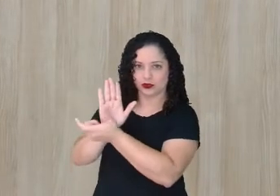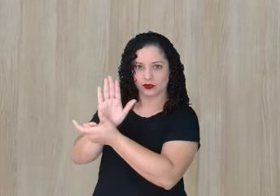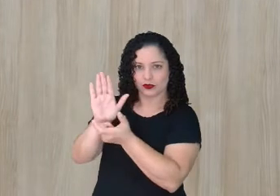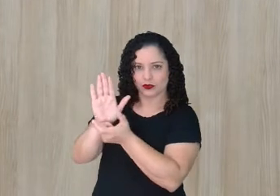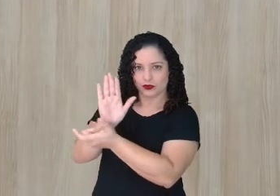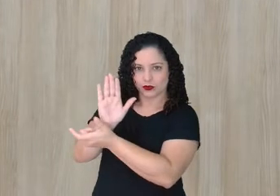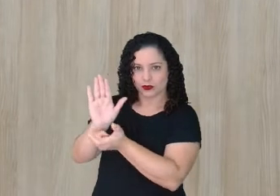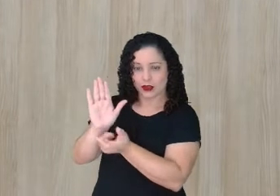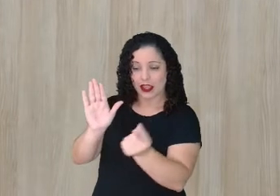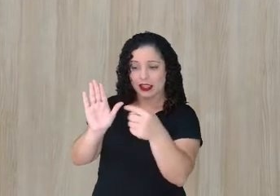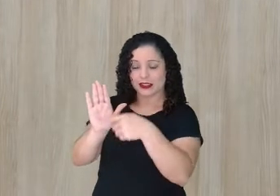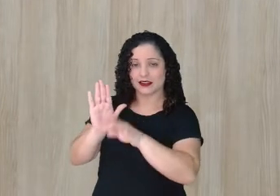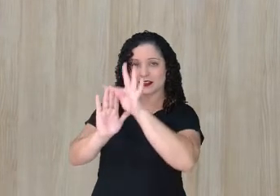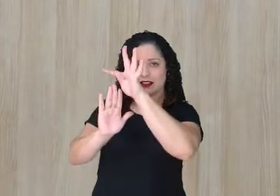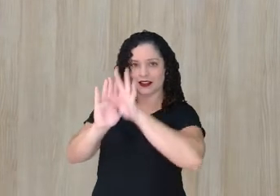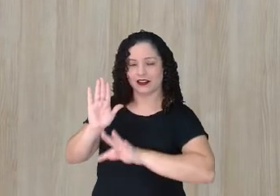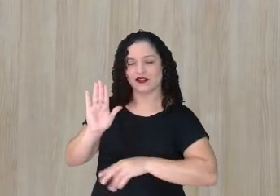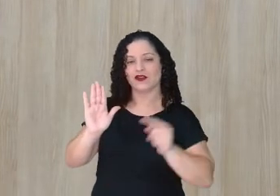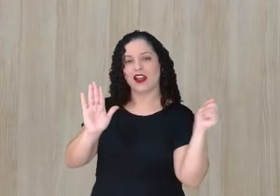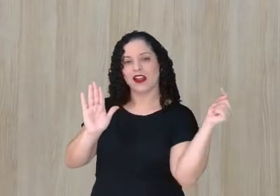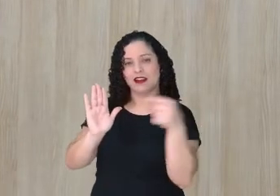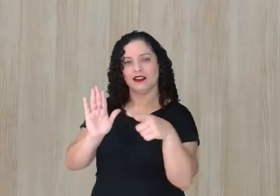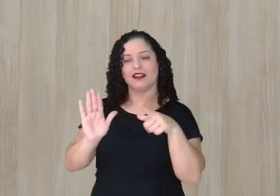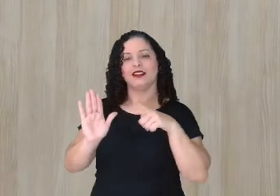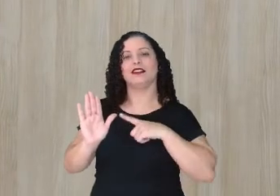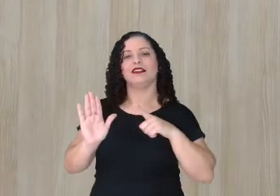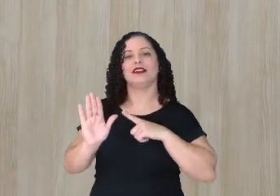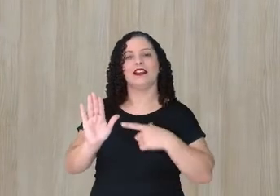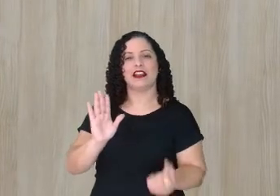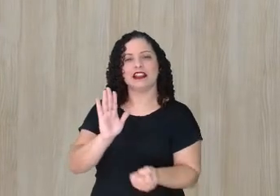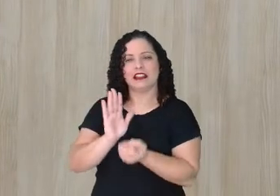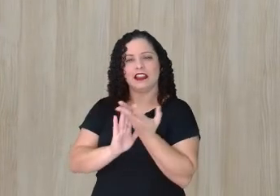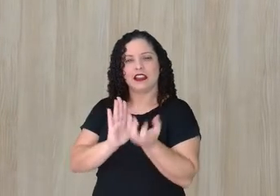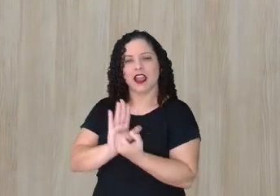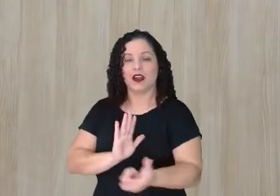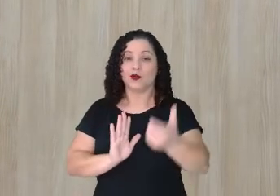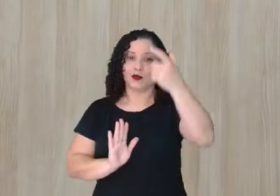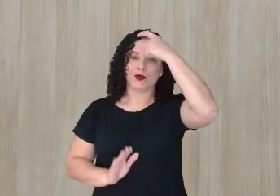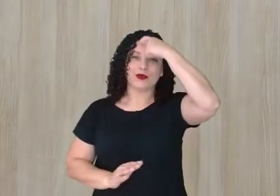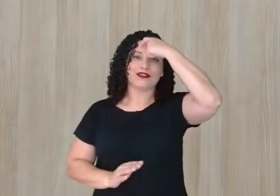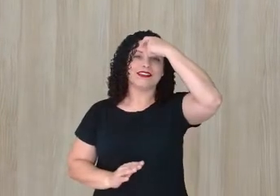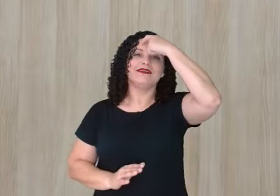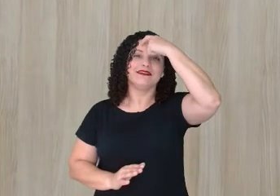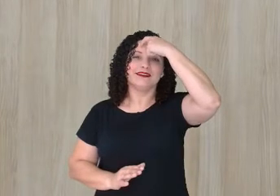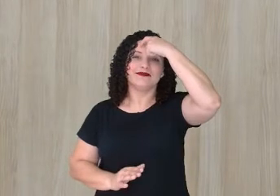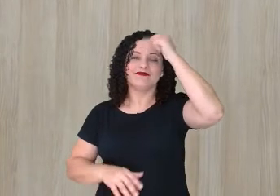Ele tem ele vai sendo tecido com consciência e